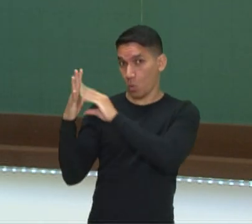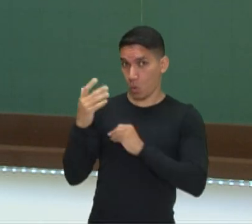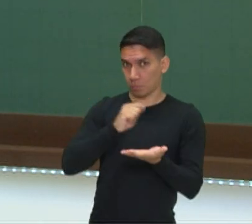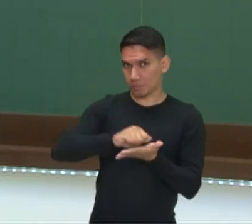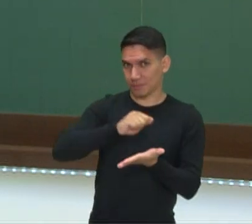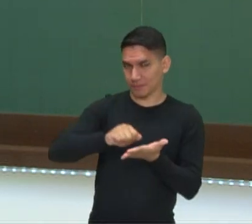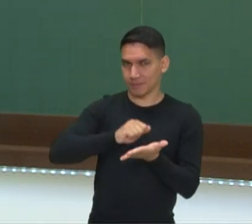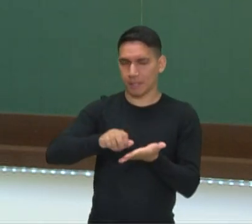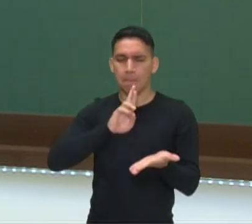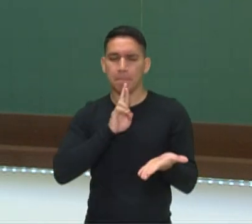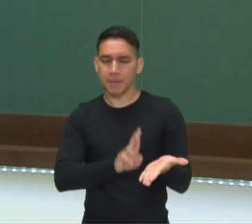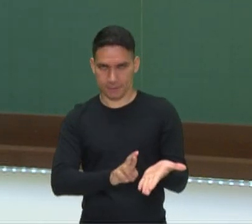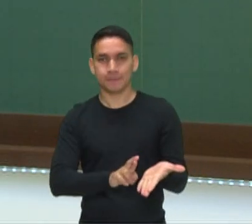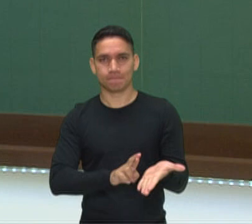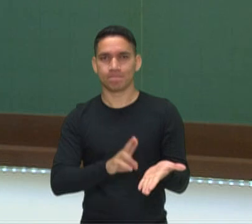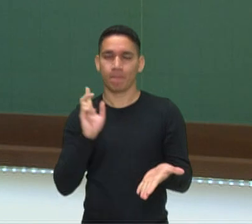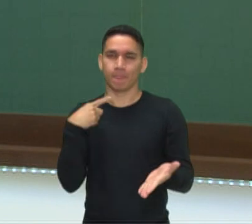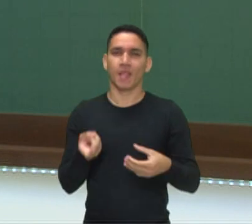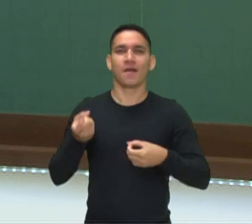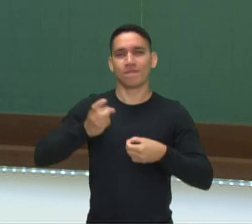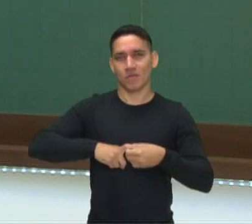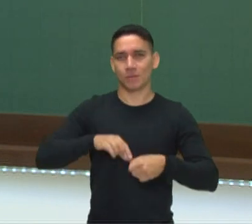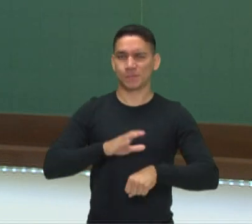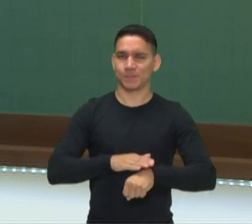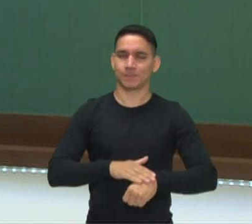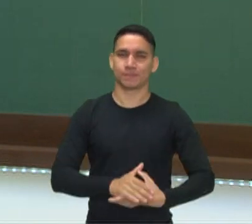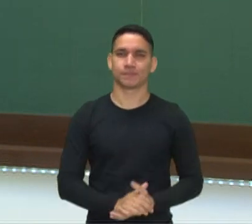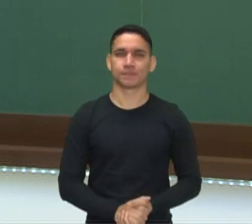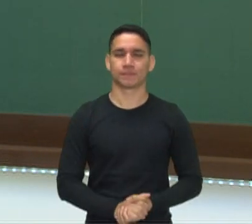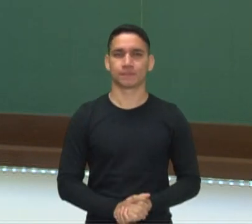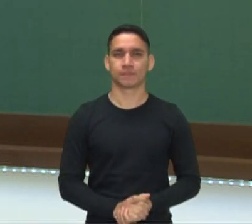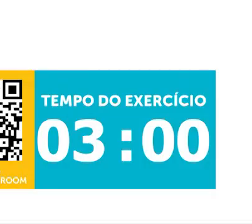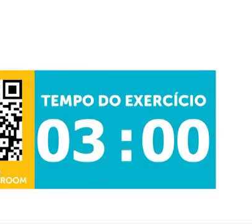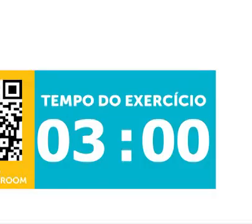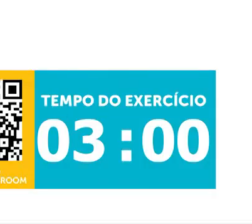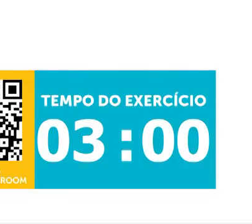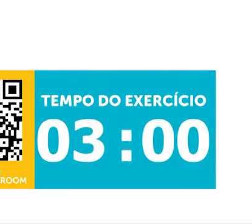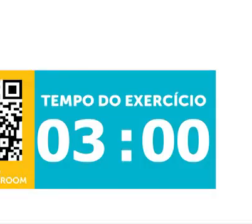no caderno de vocês, respondam e nós voltamos já já com a correção.